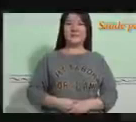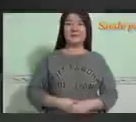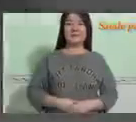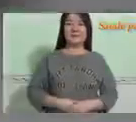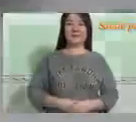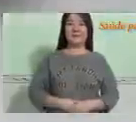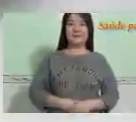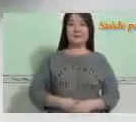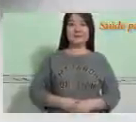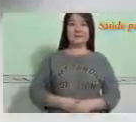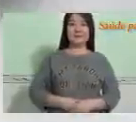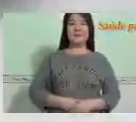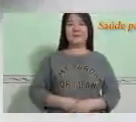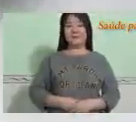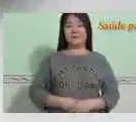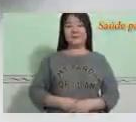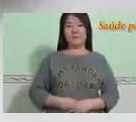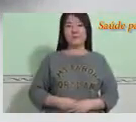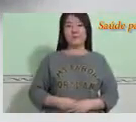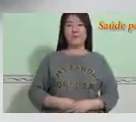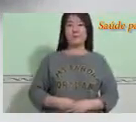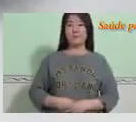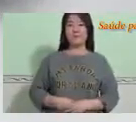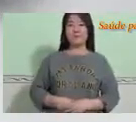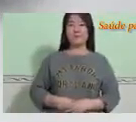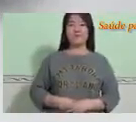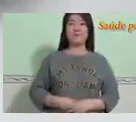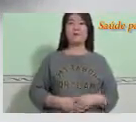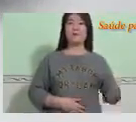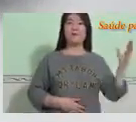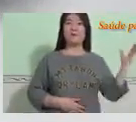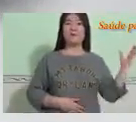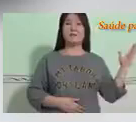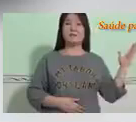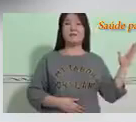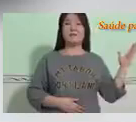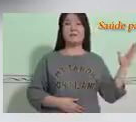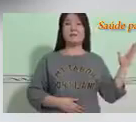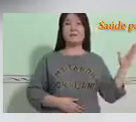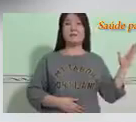3. A máscara declara de uva é outra boa forma de retirar alguns cravos da pele, vírgula.